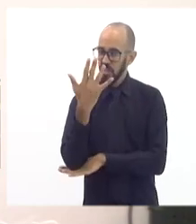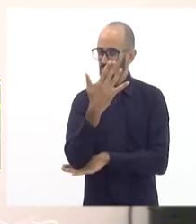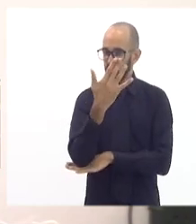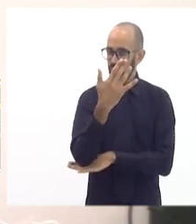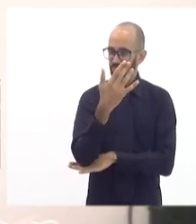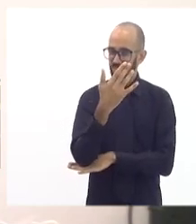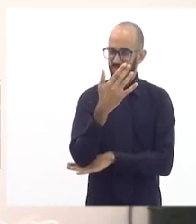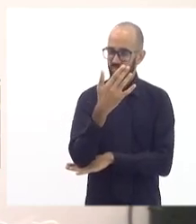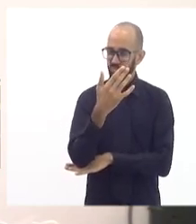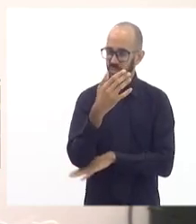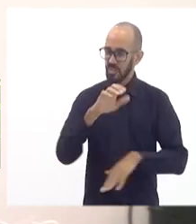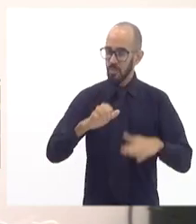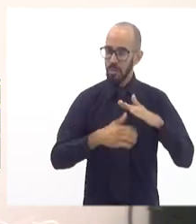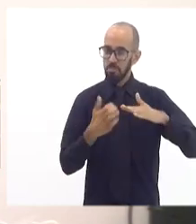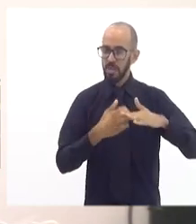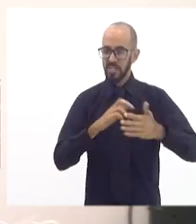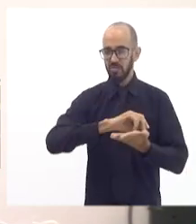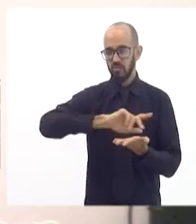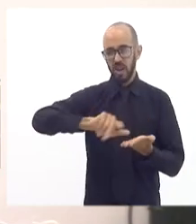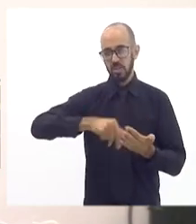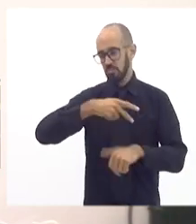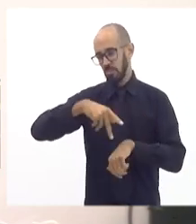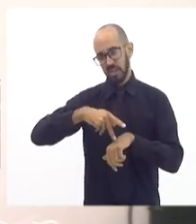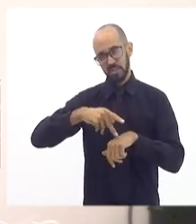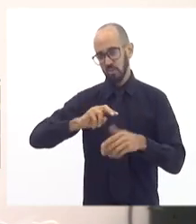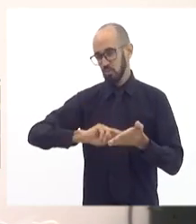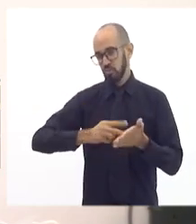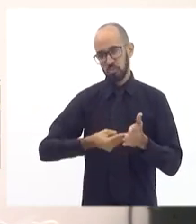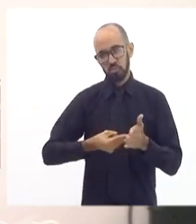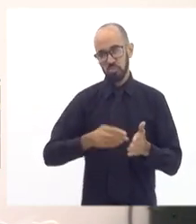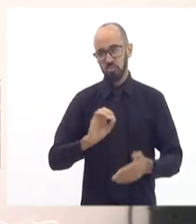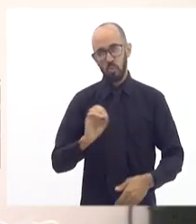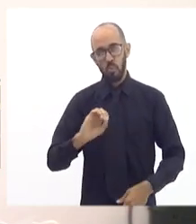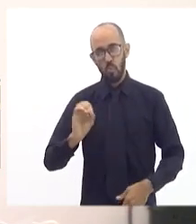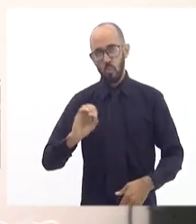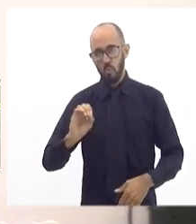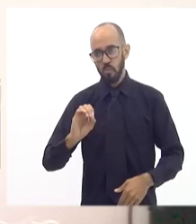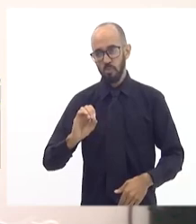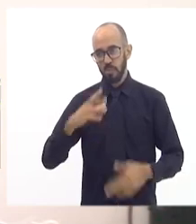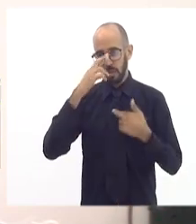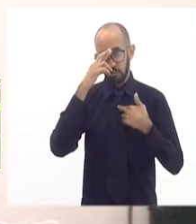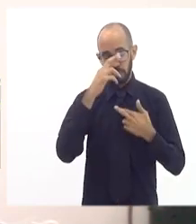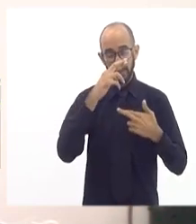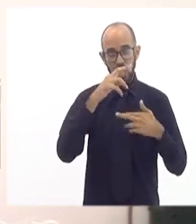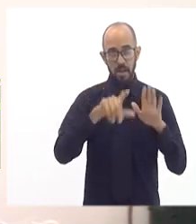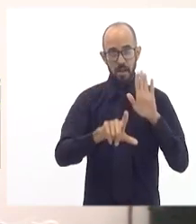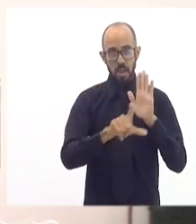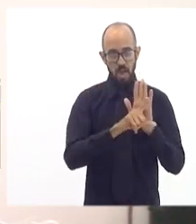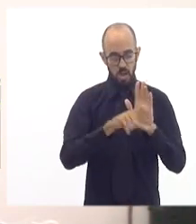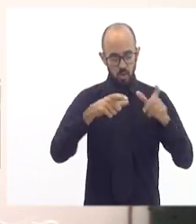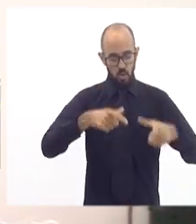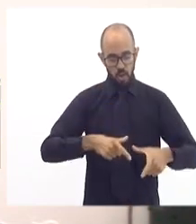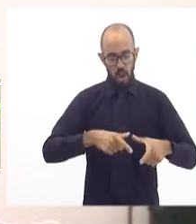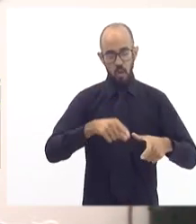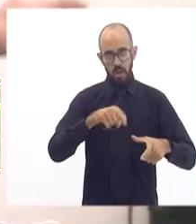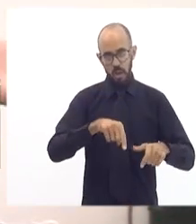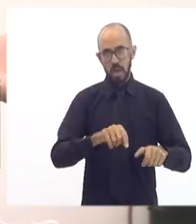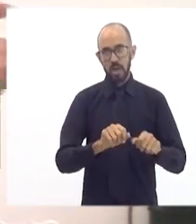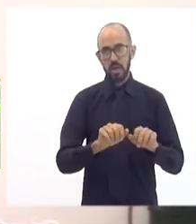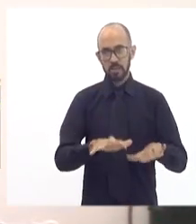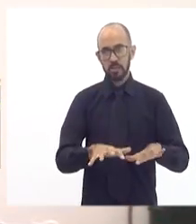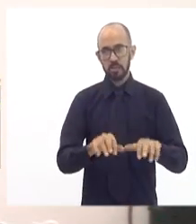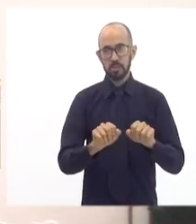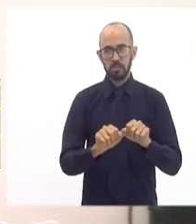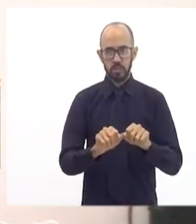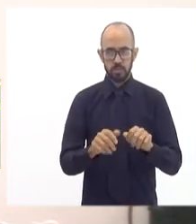multinacional não significa nada nada o que significa respeitar a legislação local que não está sendo está sendo feita por que a